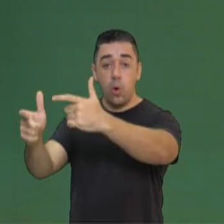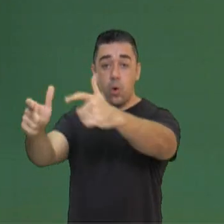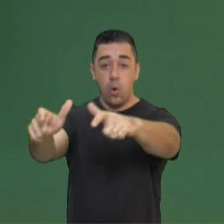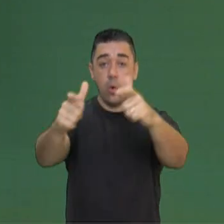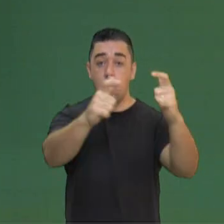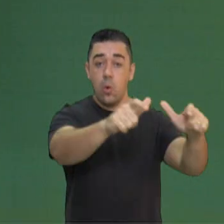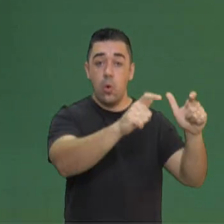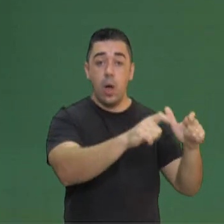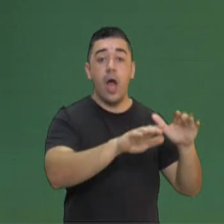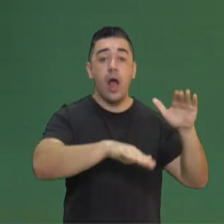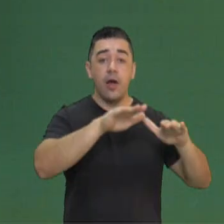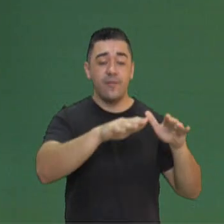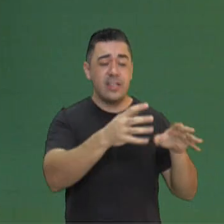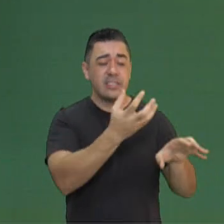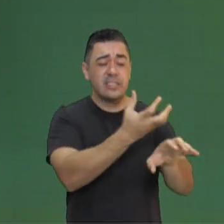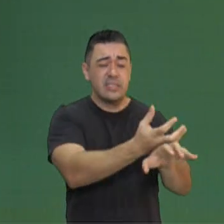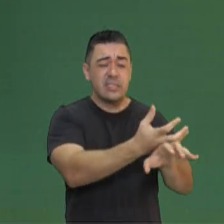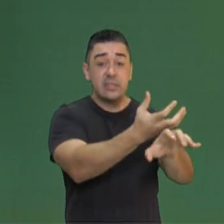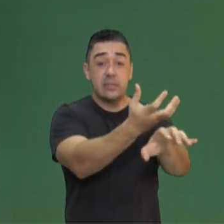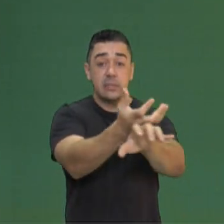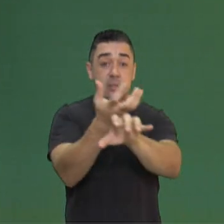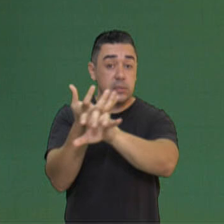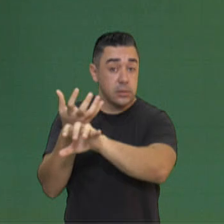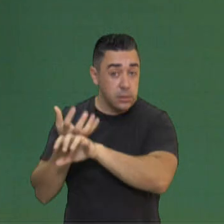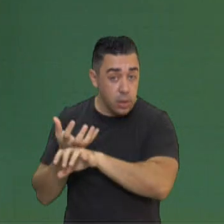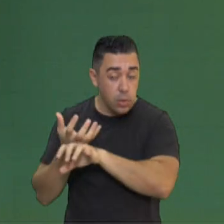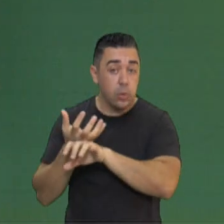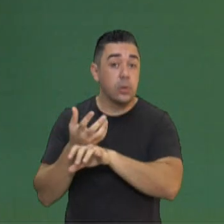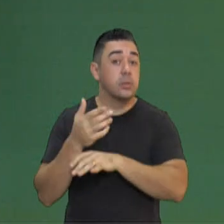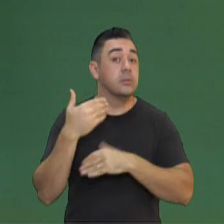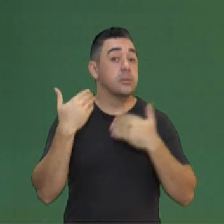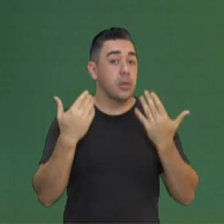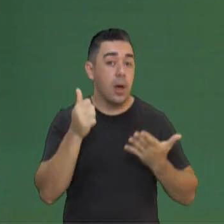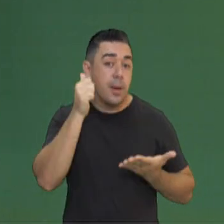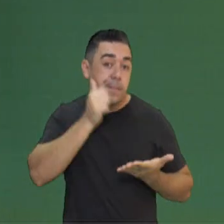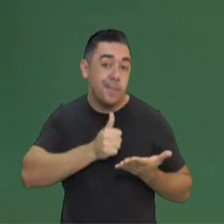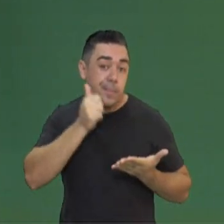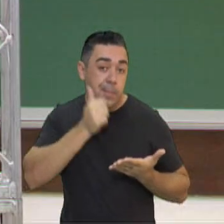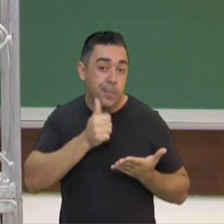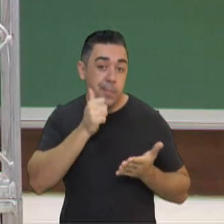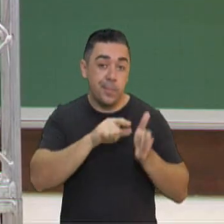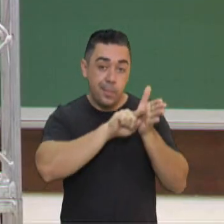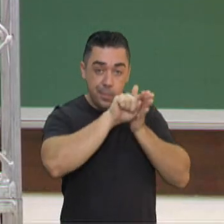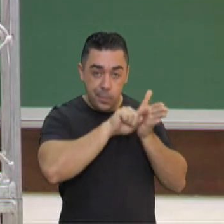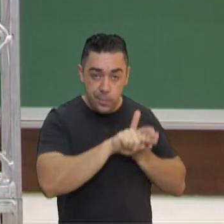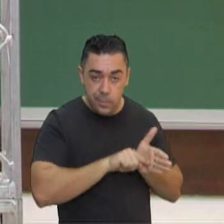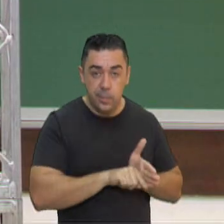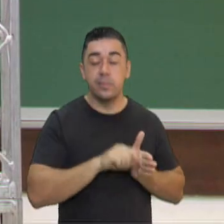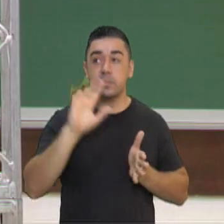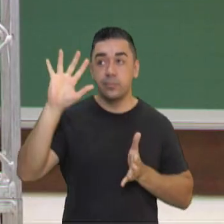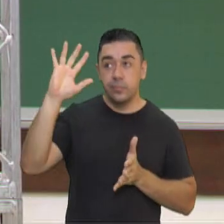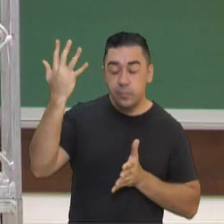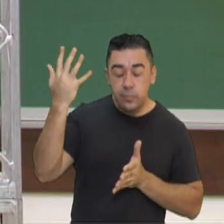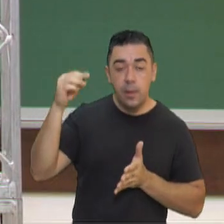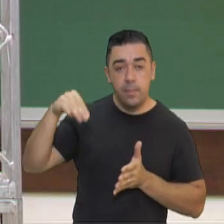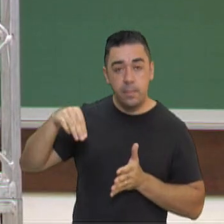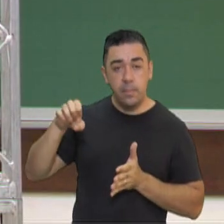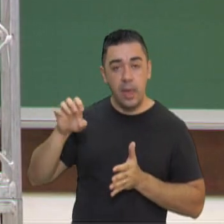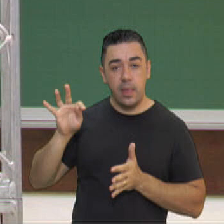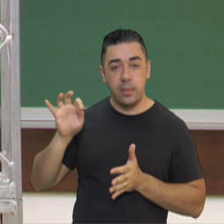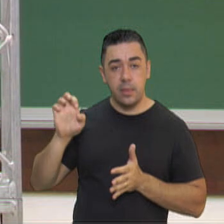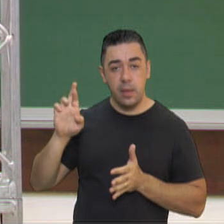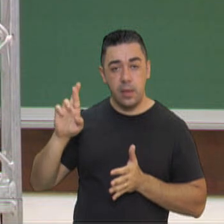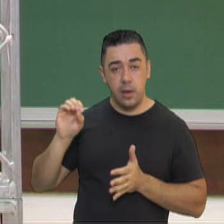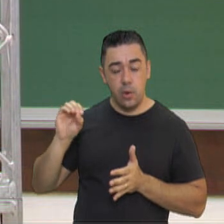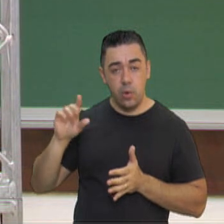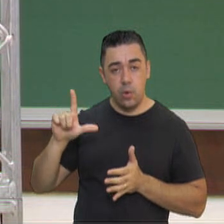um período mais seco. Então, aqui é a fala de uma meteorologista nos mostrando por que, né, que a